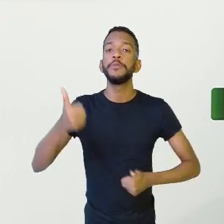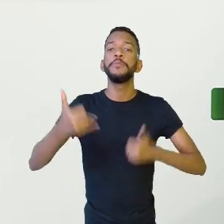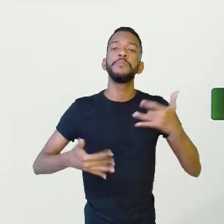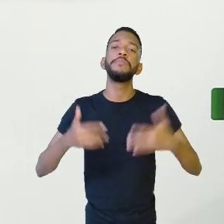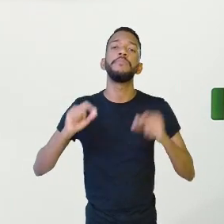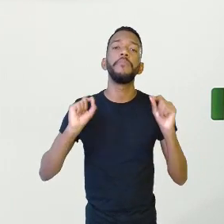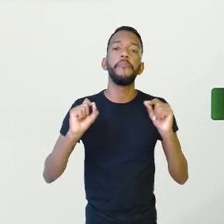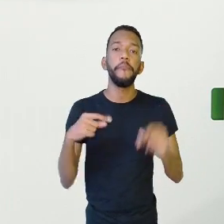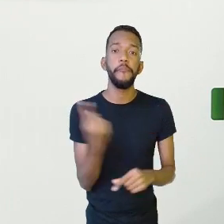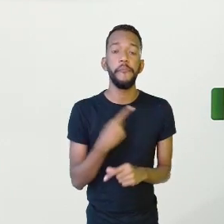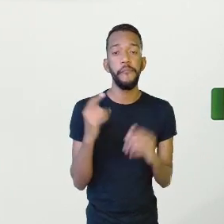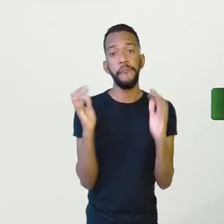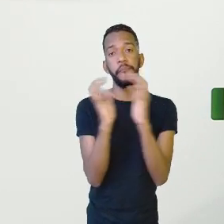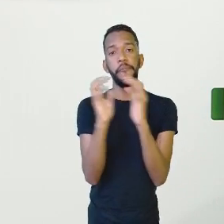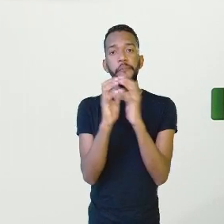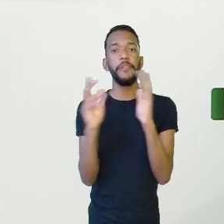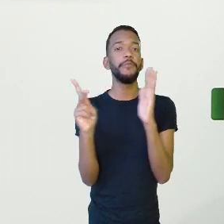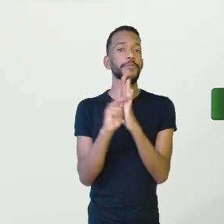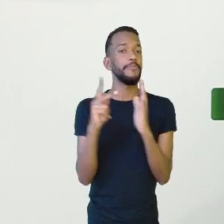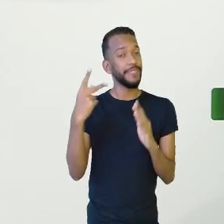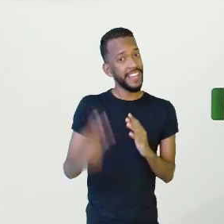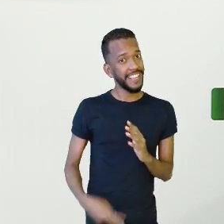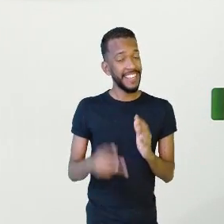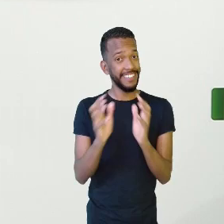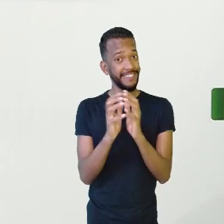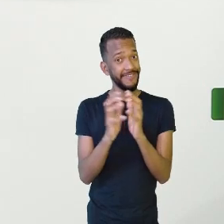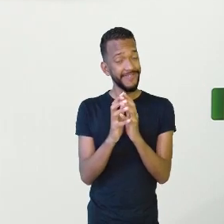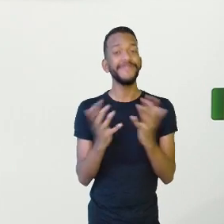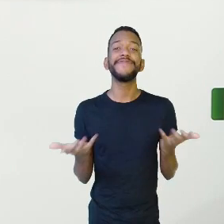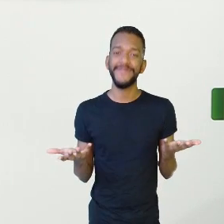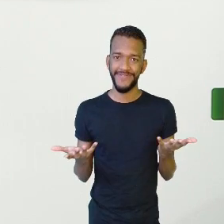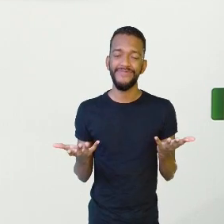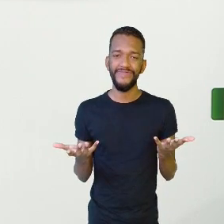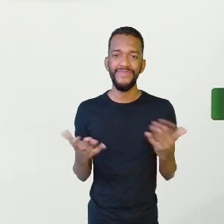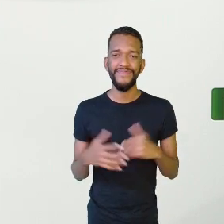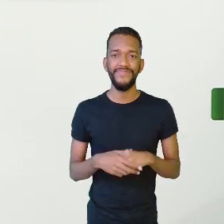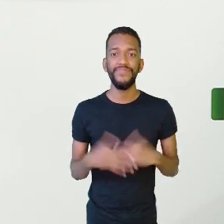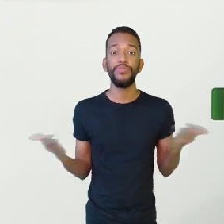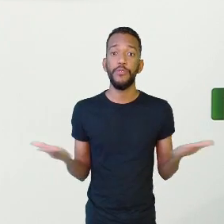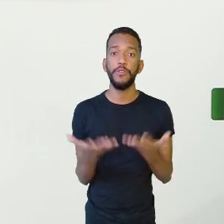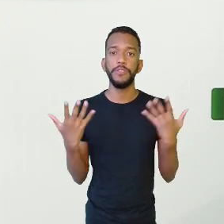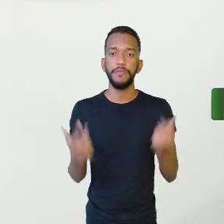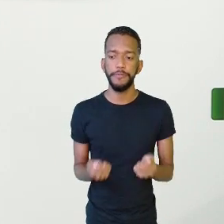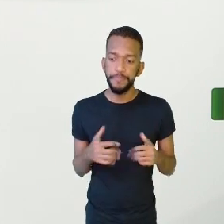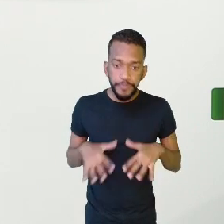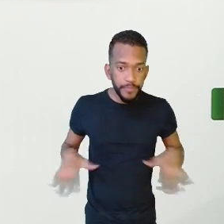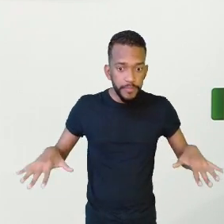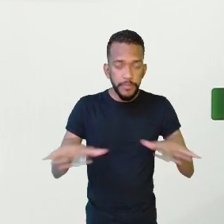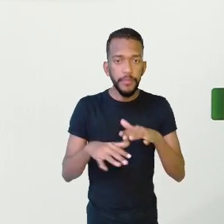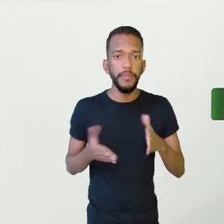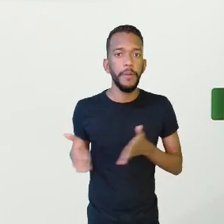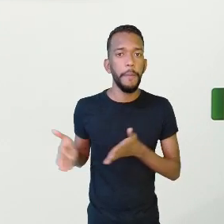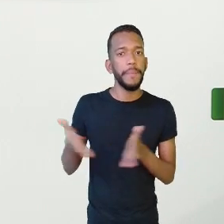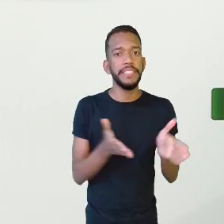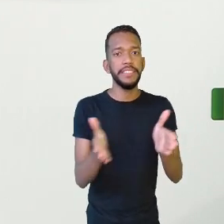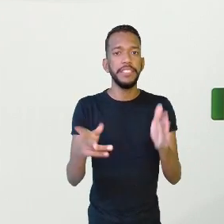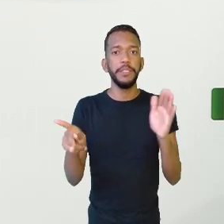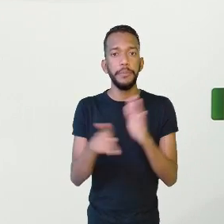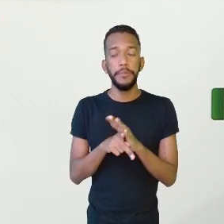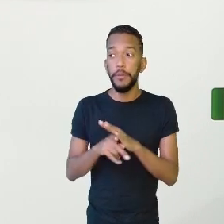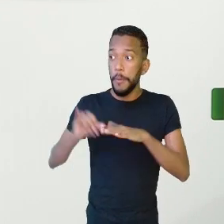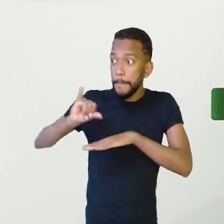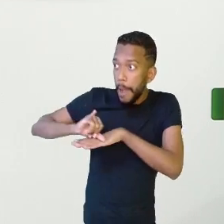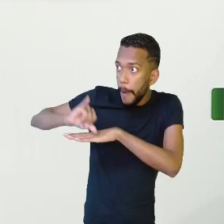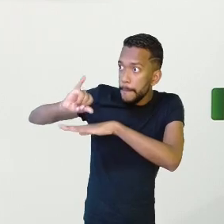da nossa cidade, da cidade de Recife. E hoje nós vamos fazer esse passeio, um passeio pelo